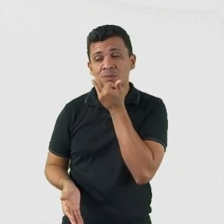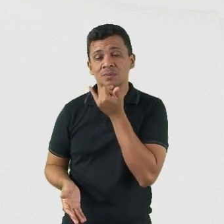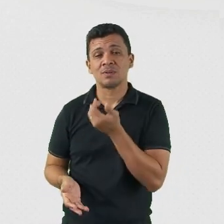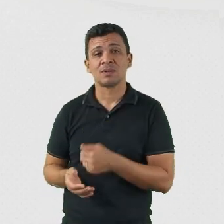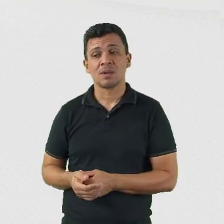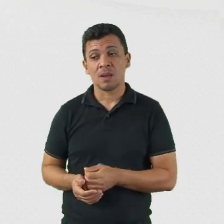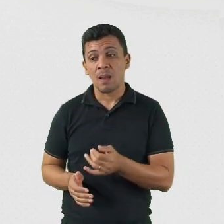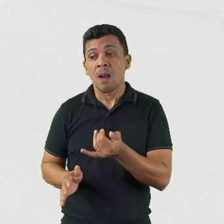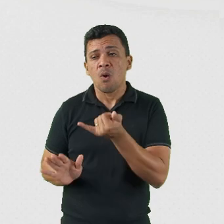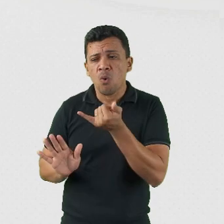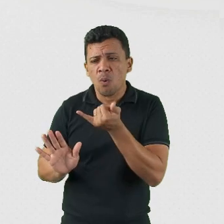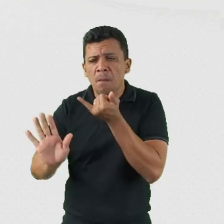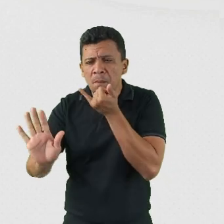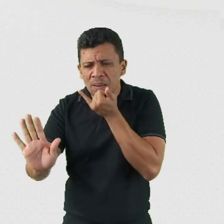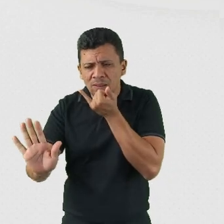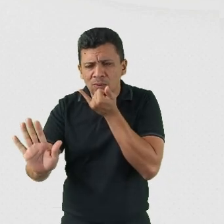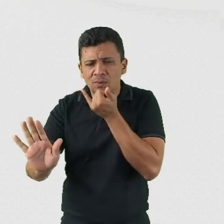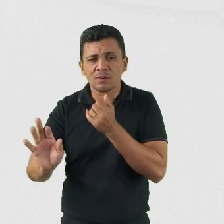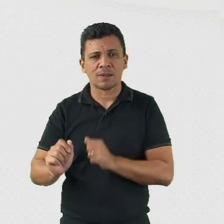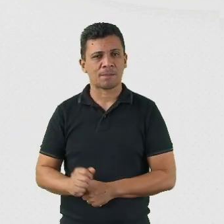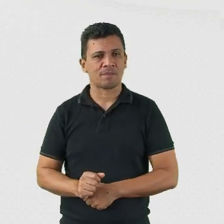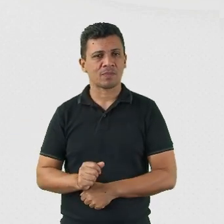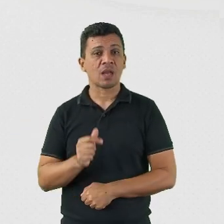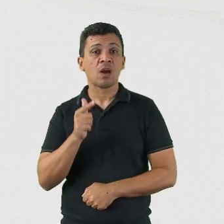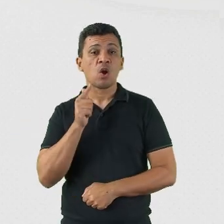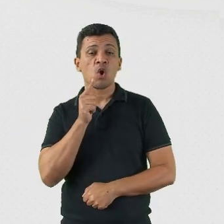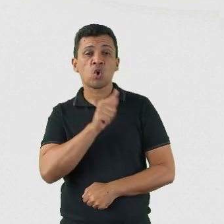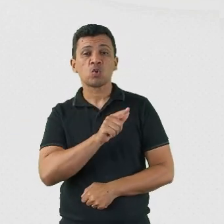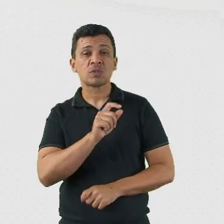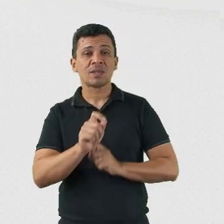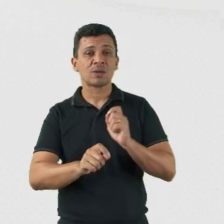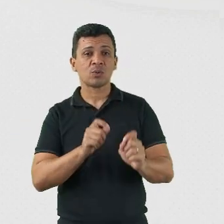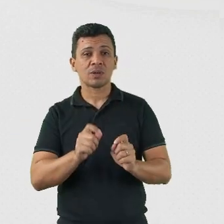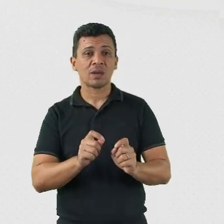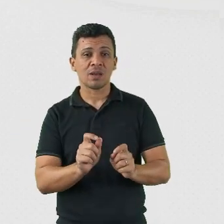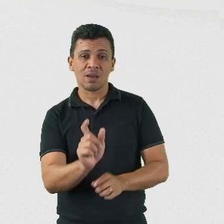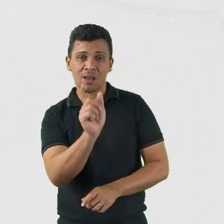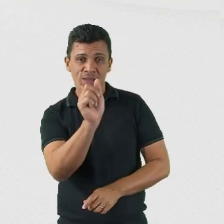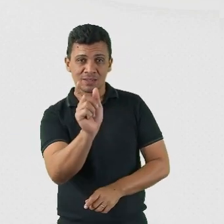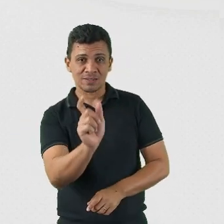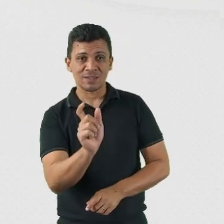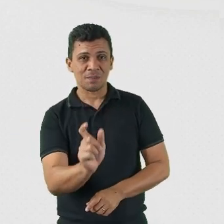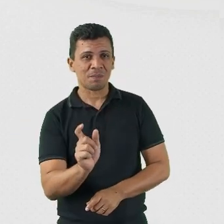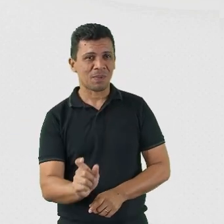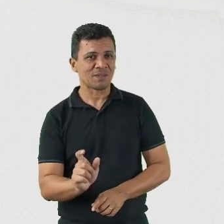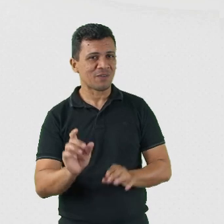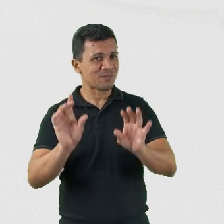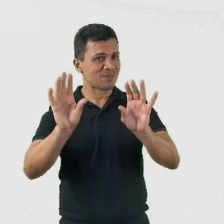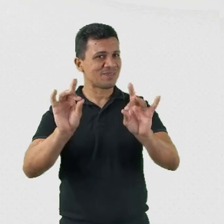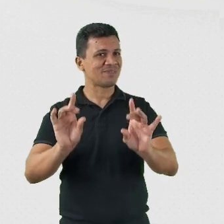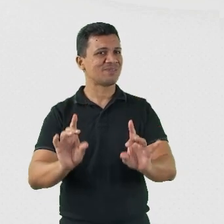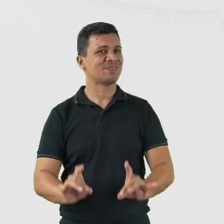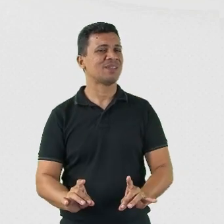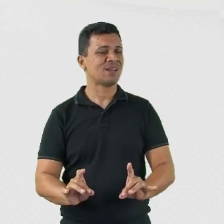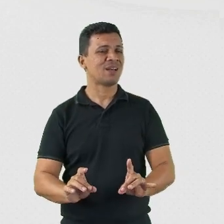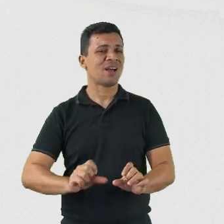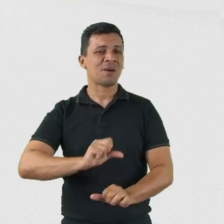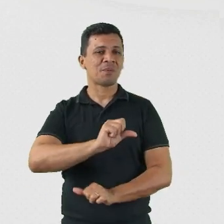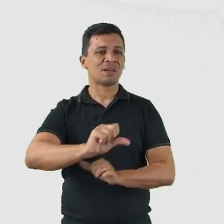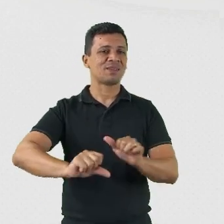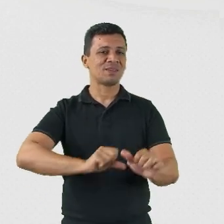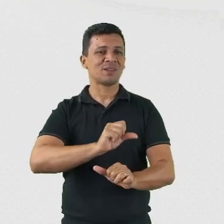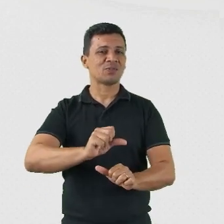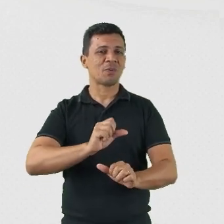por interromper, por exemplo. Então, você consegue inserir essas palavrinhas mágicas para transformar